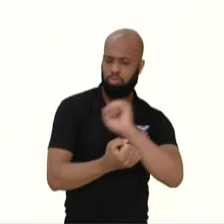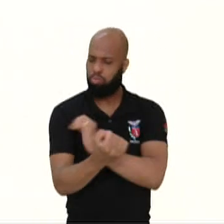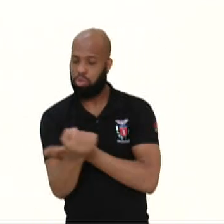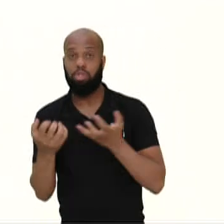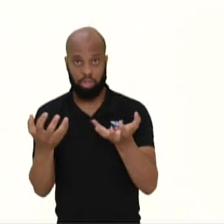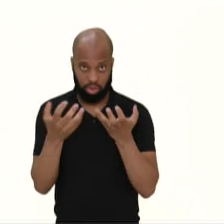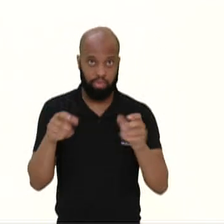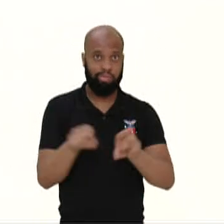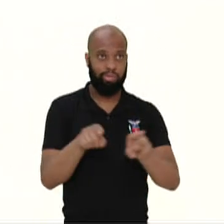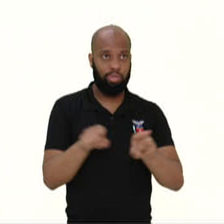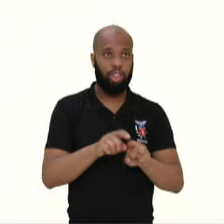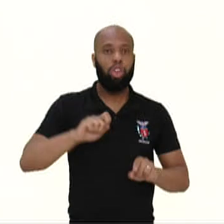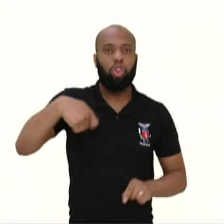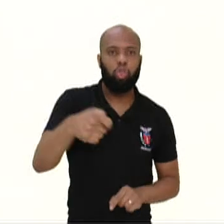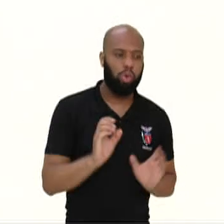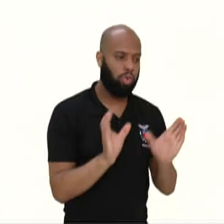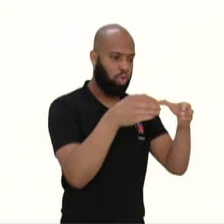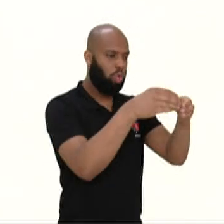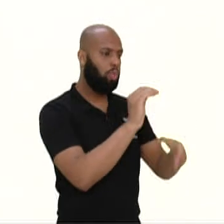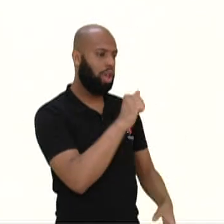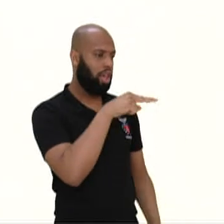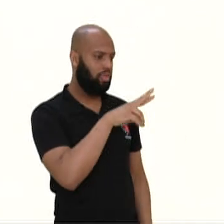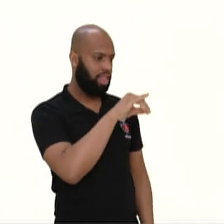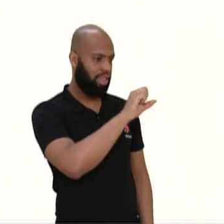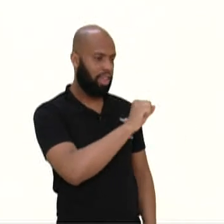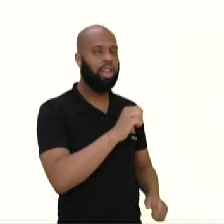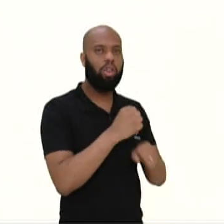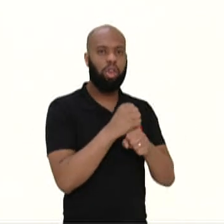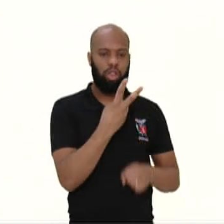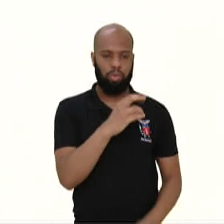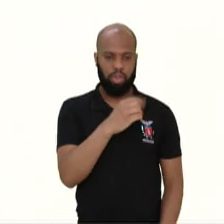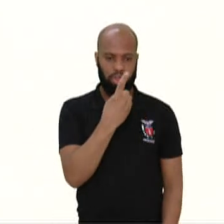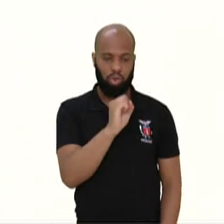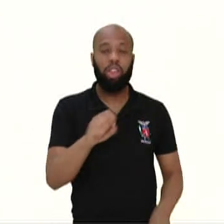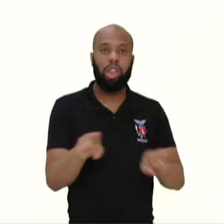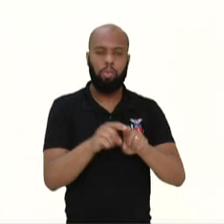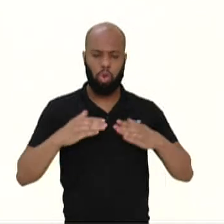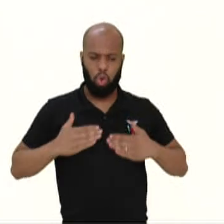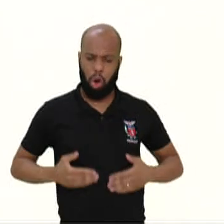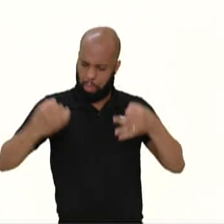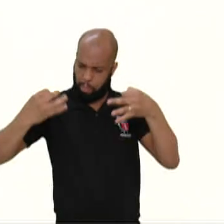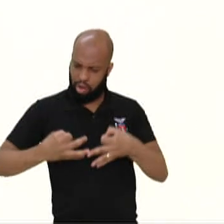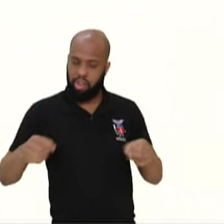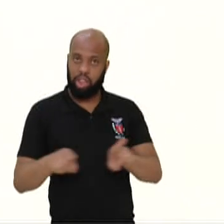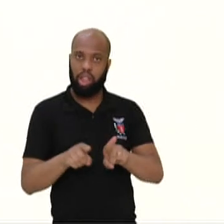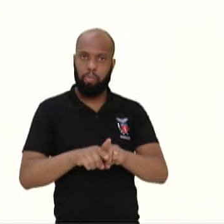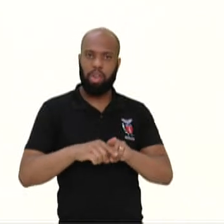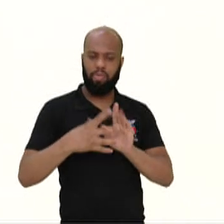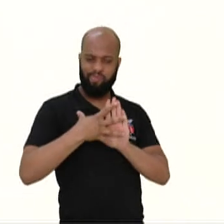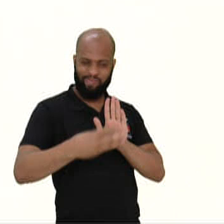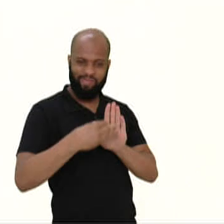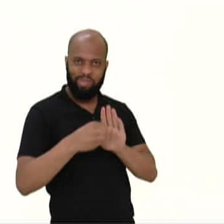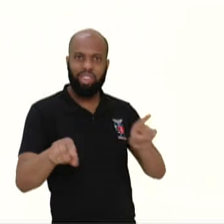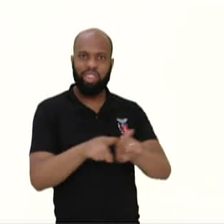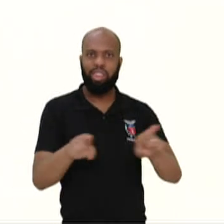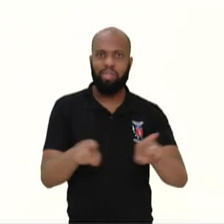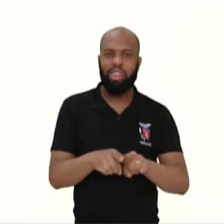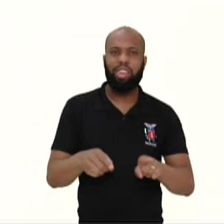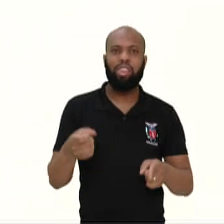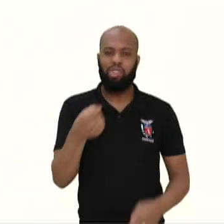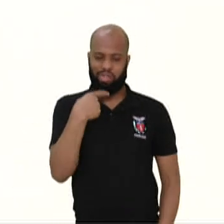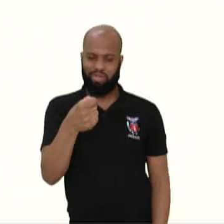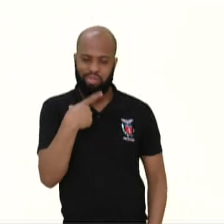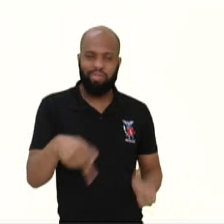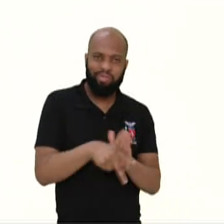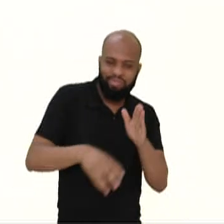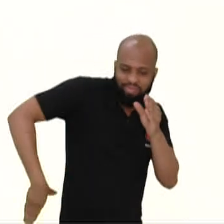marco regulatório da Anvisa de 2018, o corpo ideal e a moda, consumo de suplementos alimentares e de esteroides,